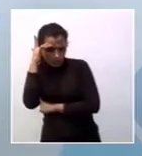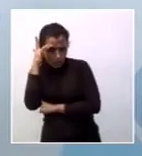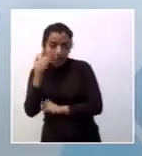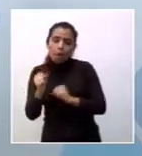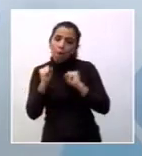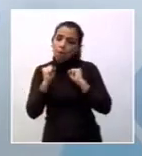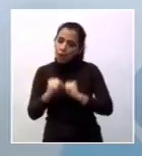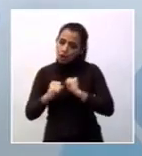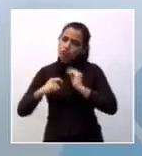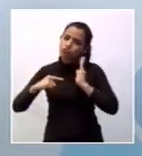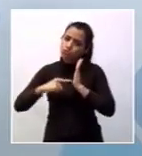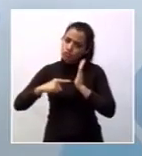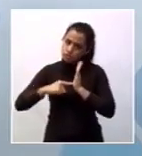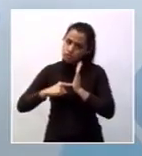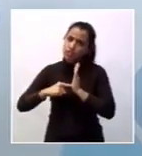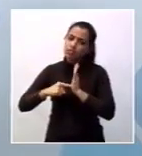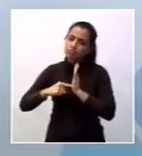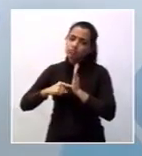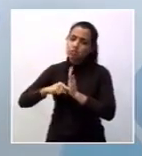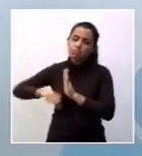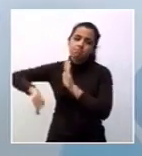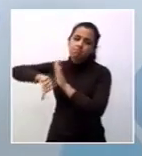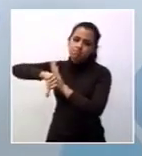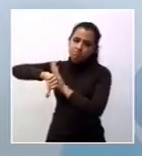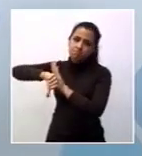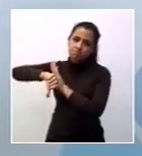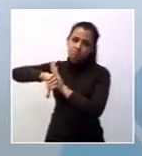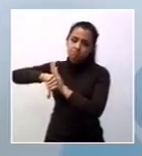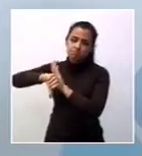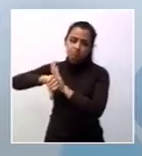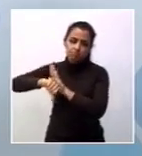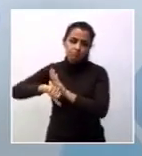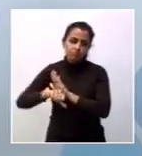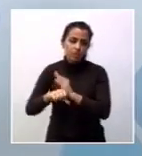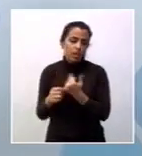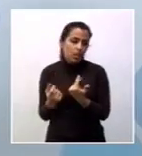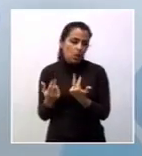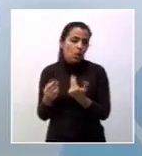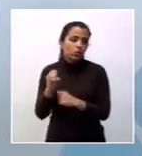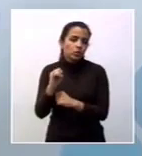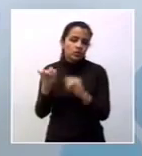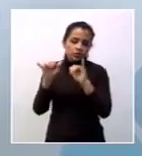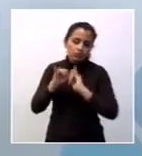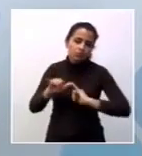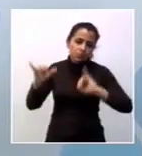sim, passível da lei. Da mesma maneira, se eles passam notícias que podem